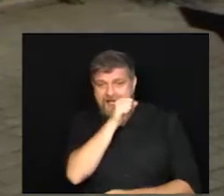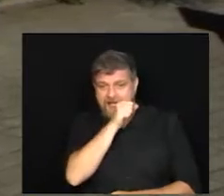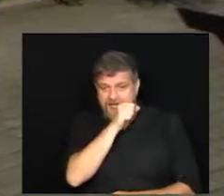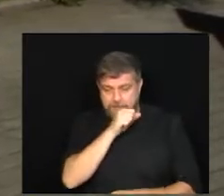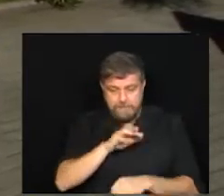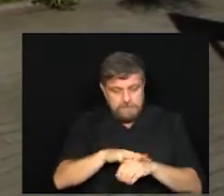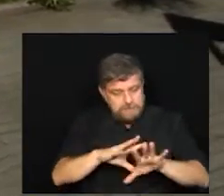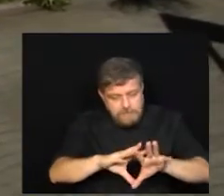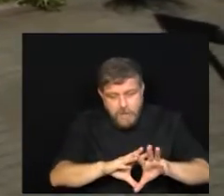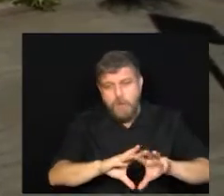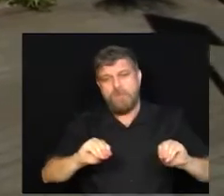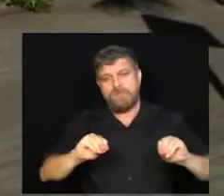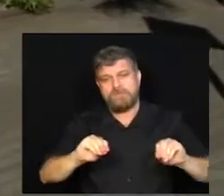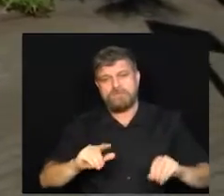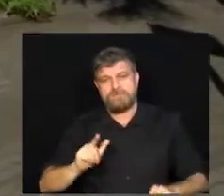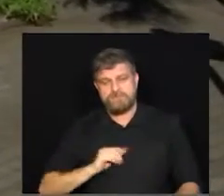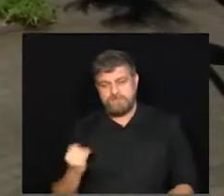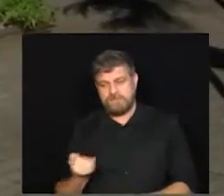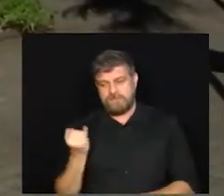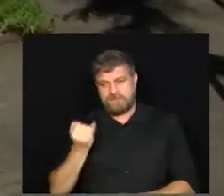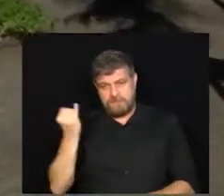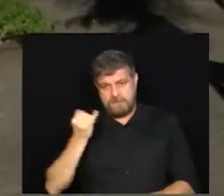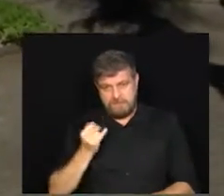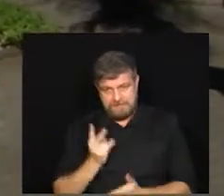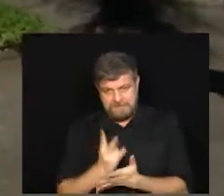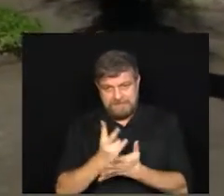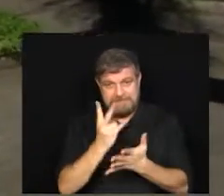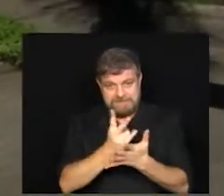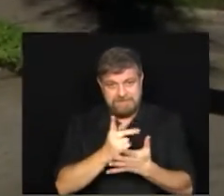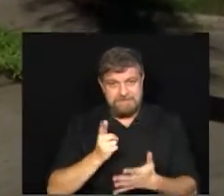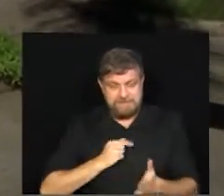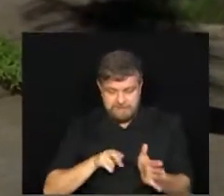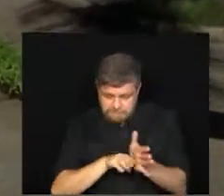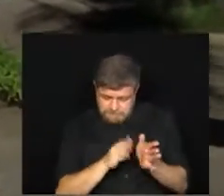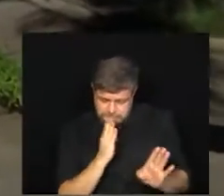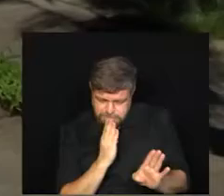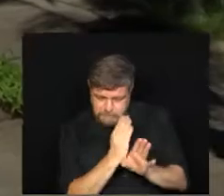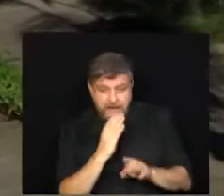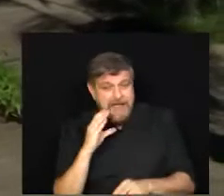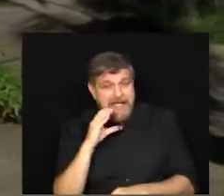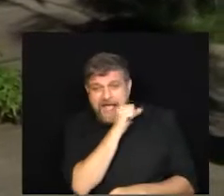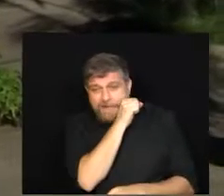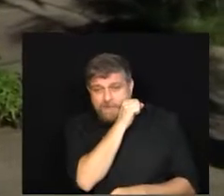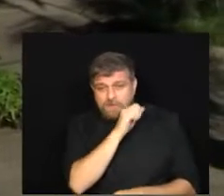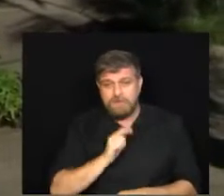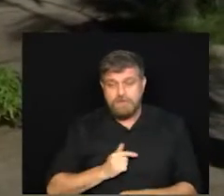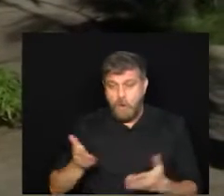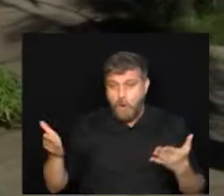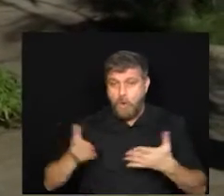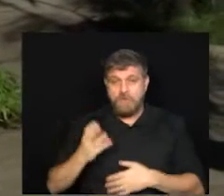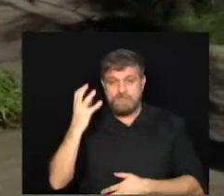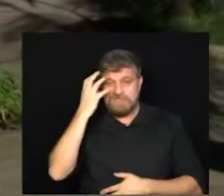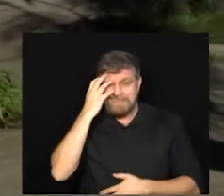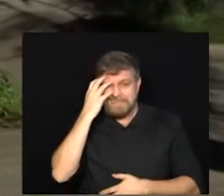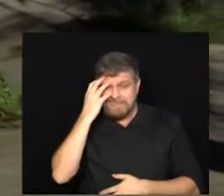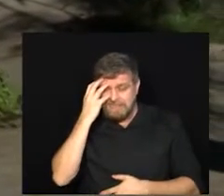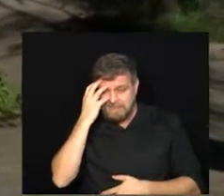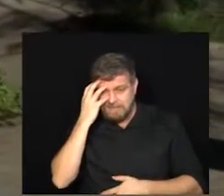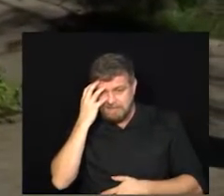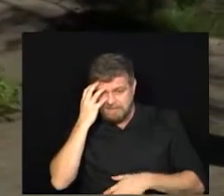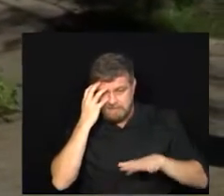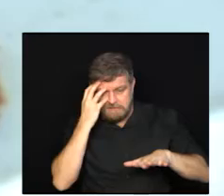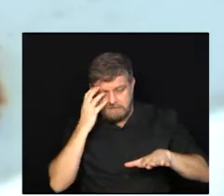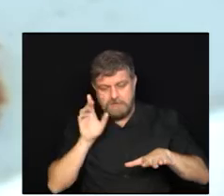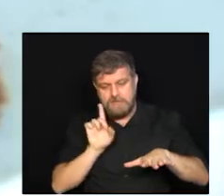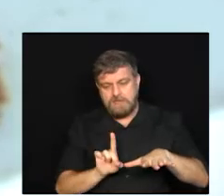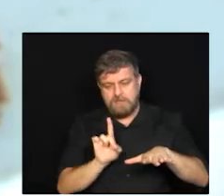É isso, é sempre importante manter essa prevenção, esse diagnóstico precoce. E quem passar hoje aqui, nesta quinta-feira, aqui na